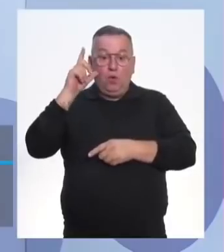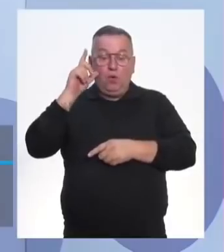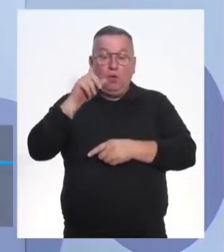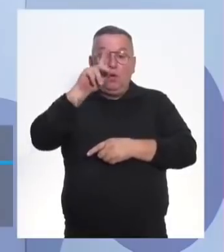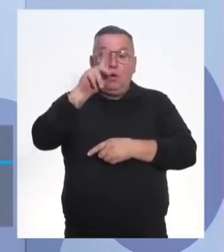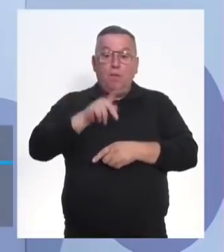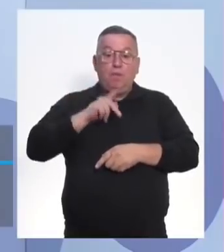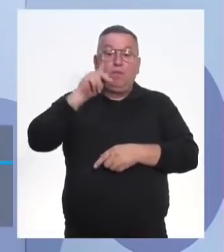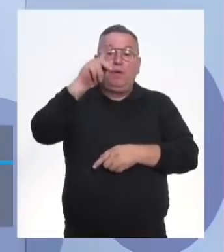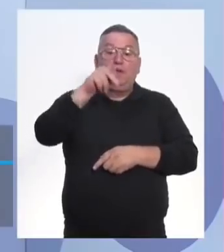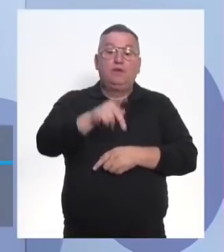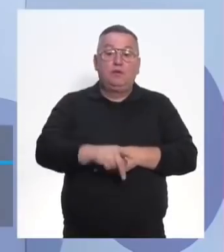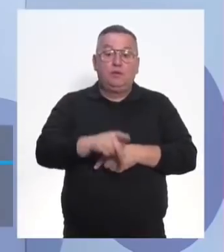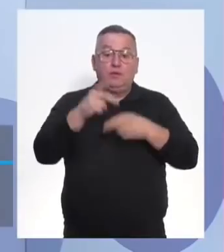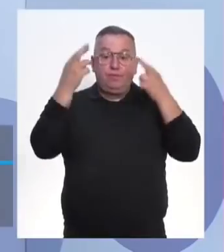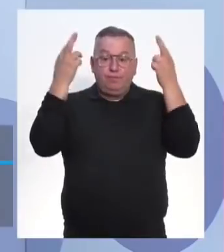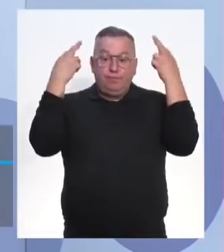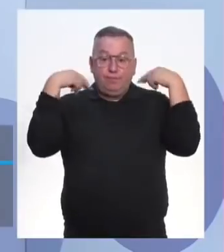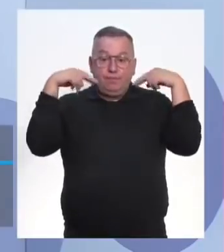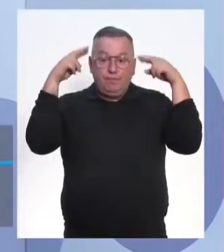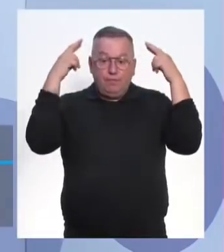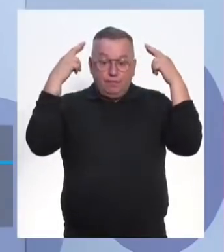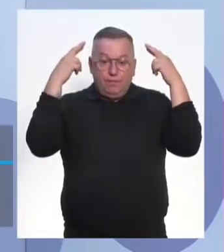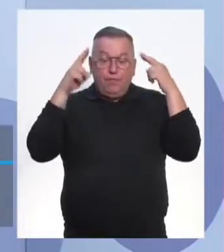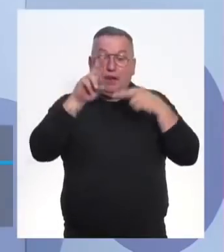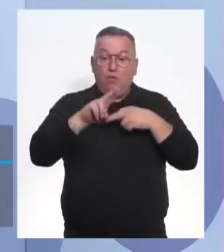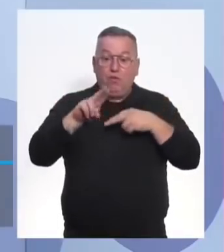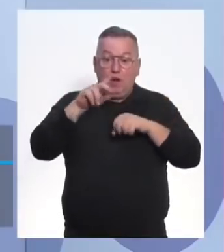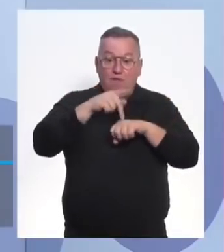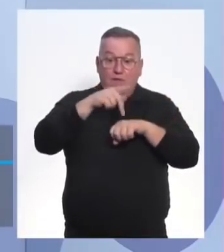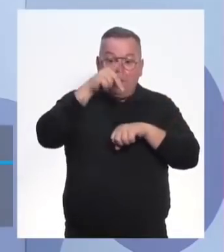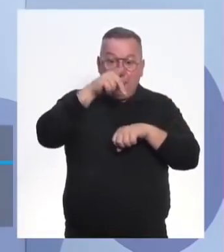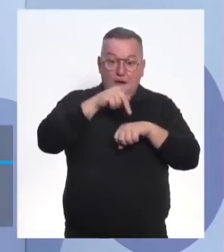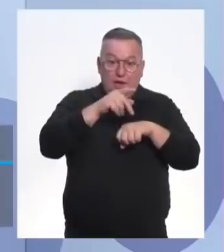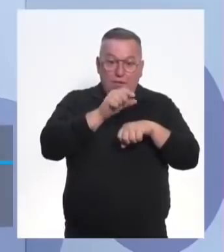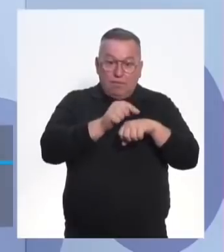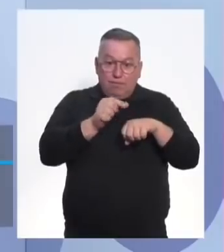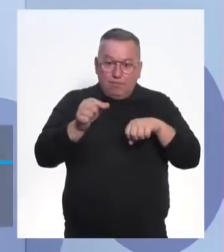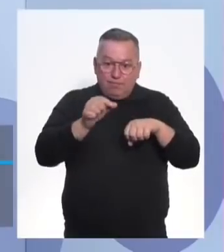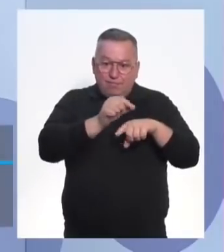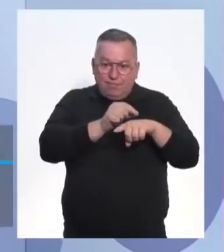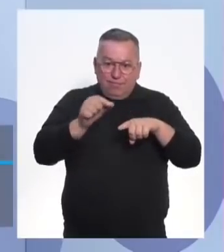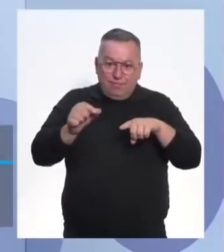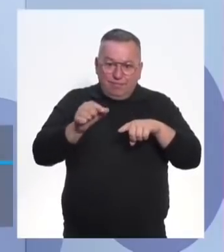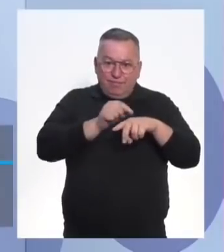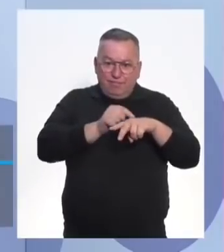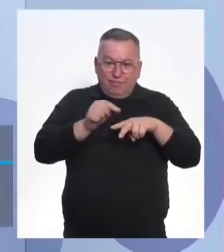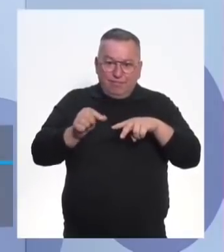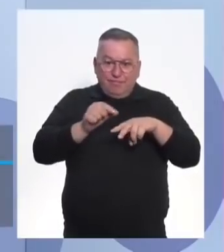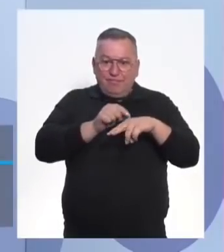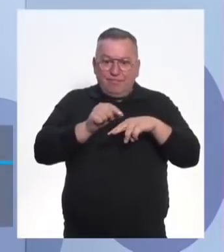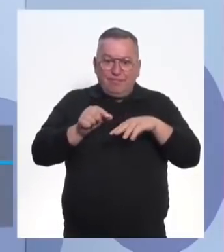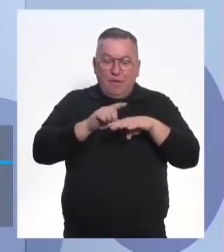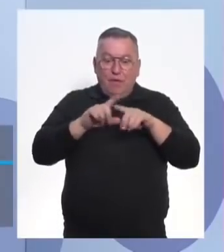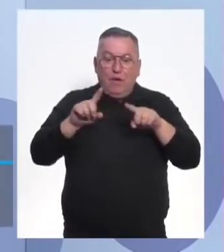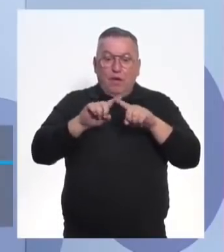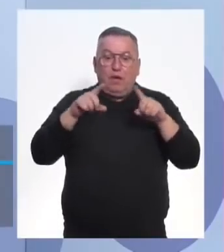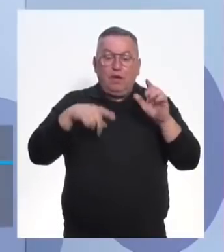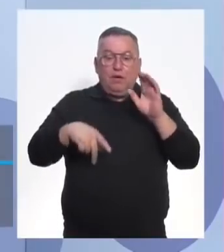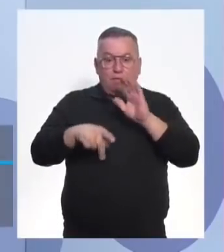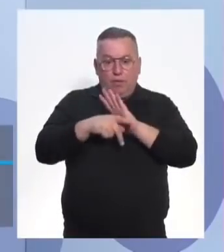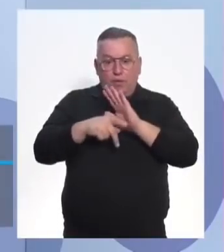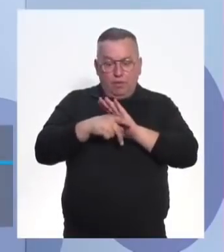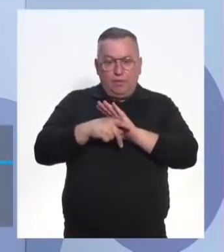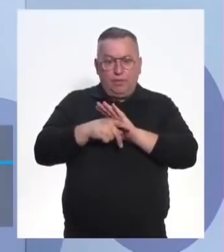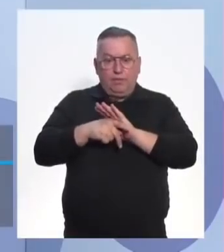o rebanho, que ele utilizava as pedras, e a partir do momento que surgiram as representações dos algarismos, né,